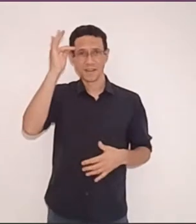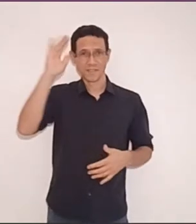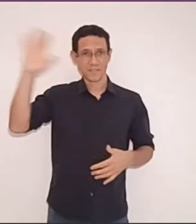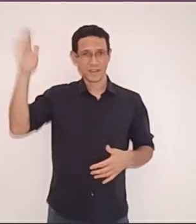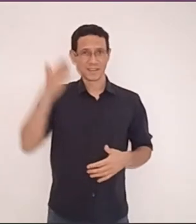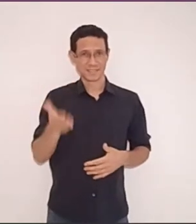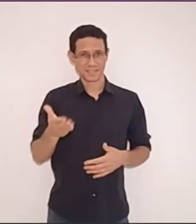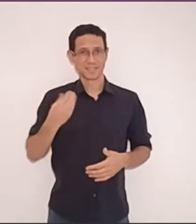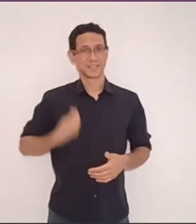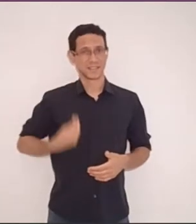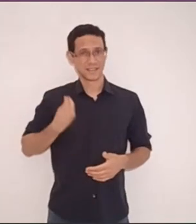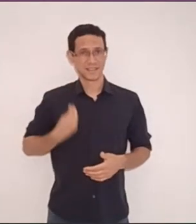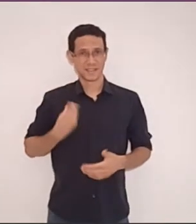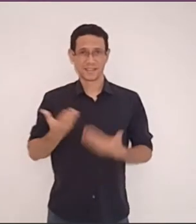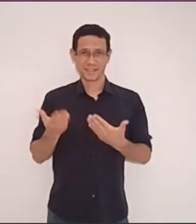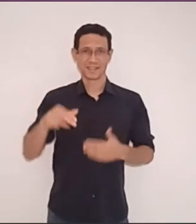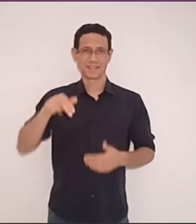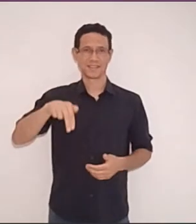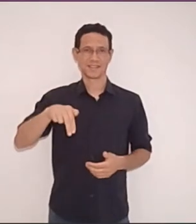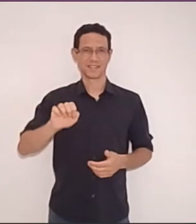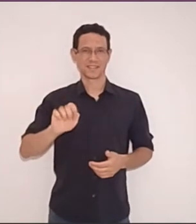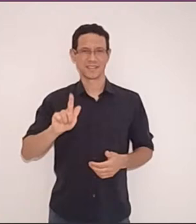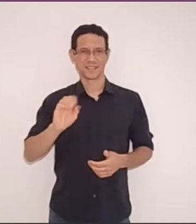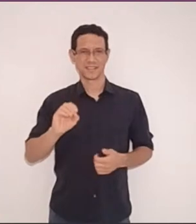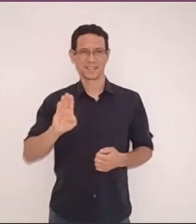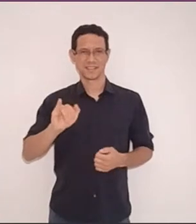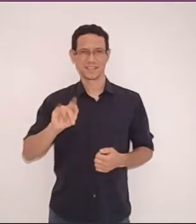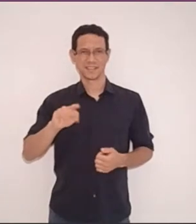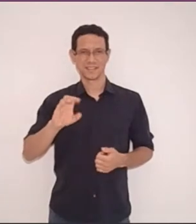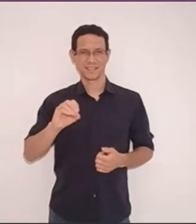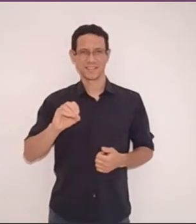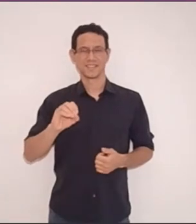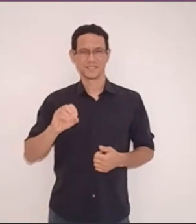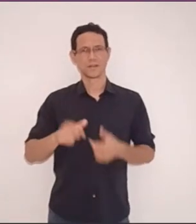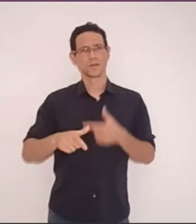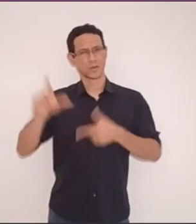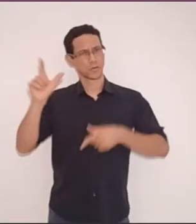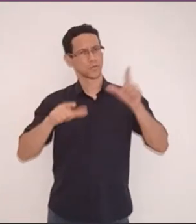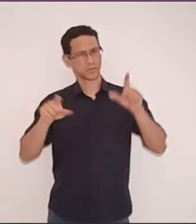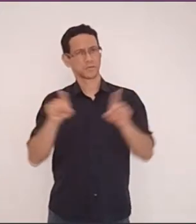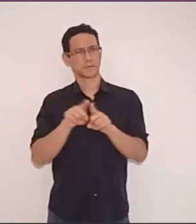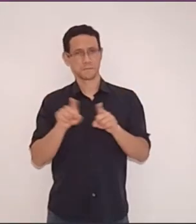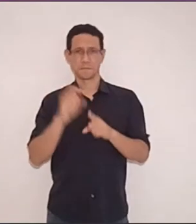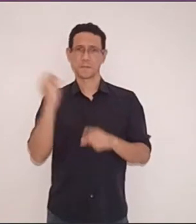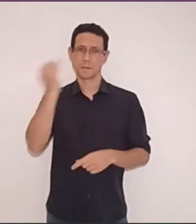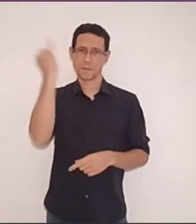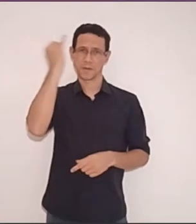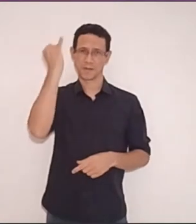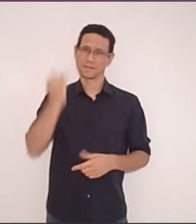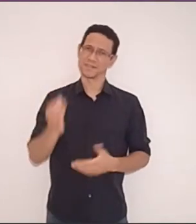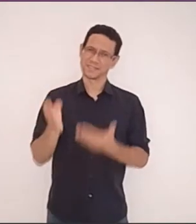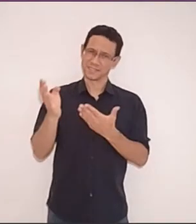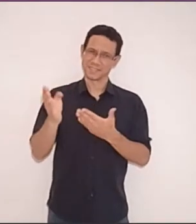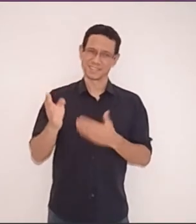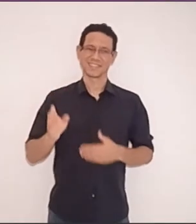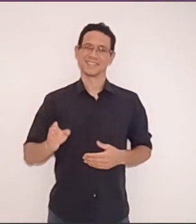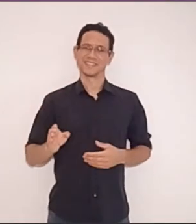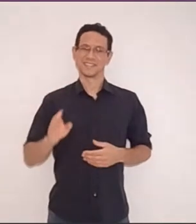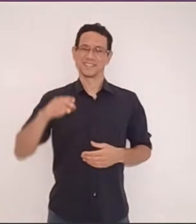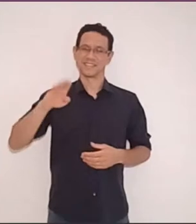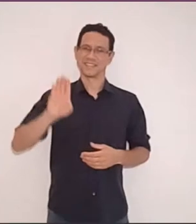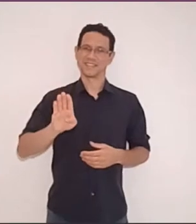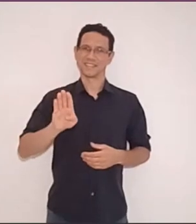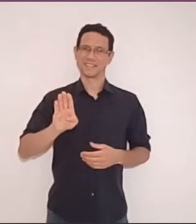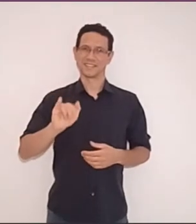dizer aqui hoje o Nemo e eu acho que outros nomes tão importantes mas desperdiço